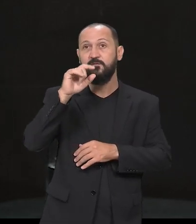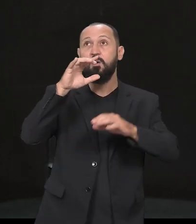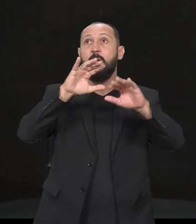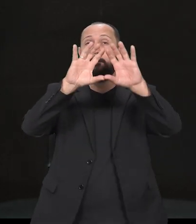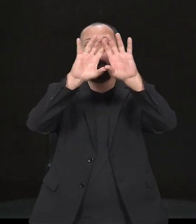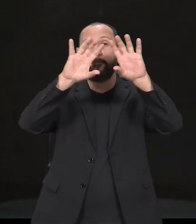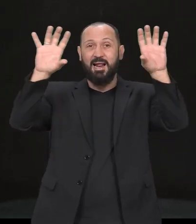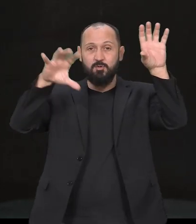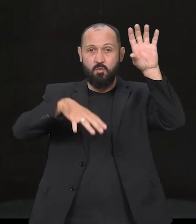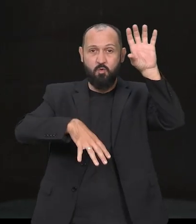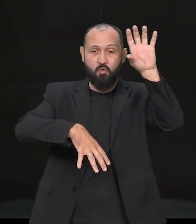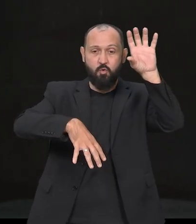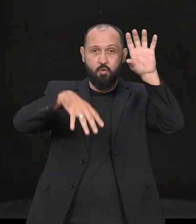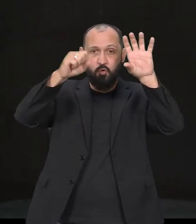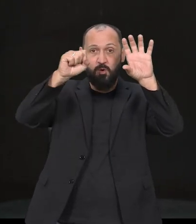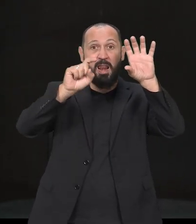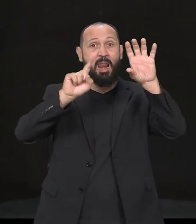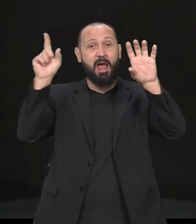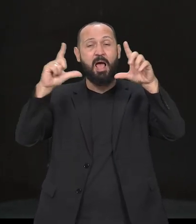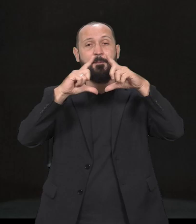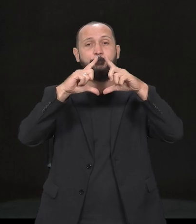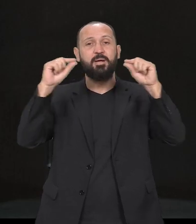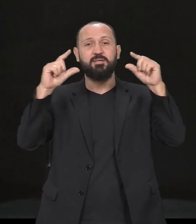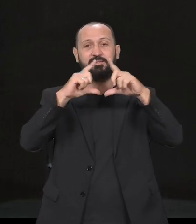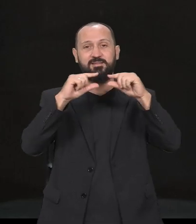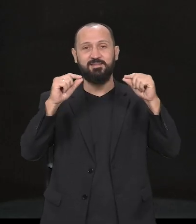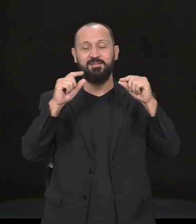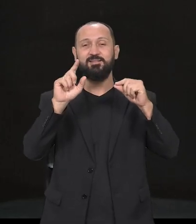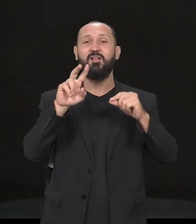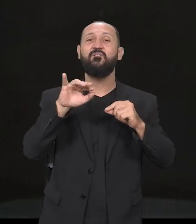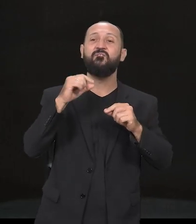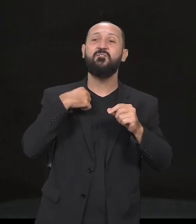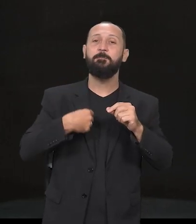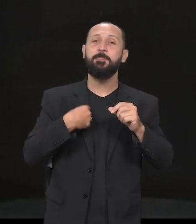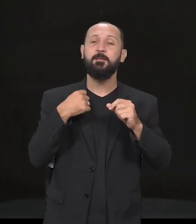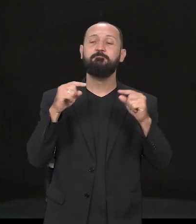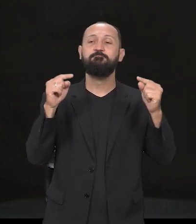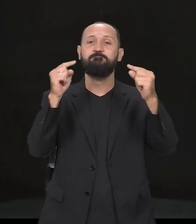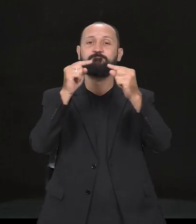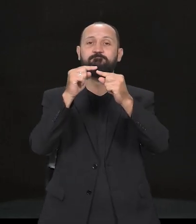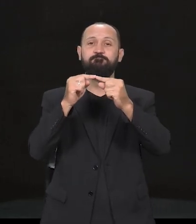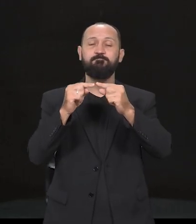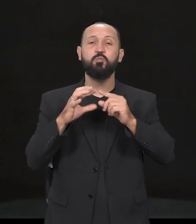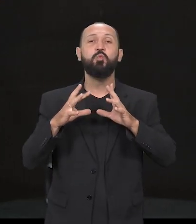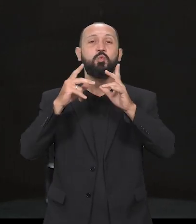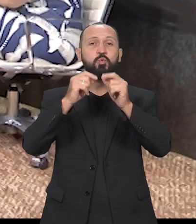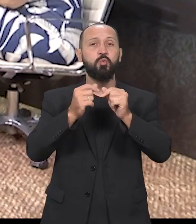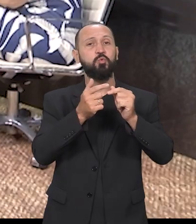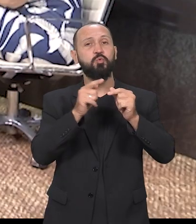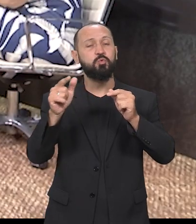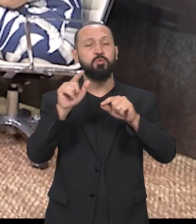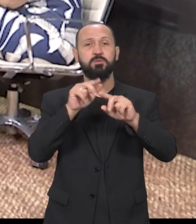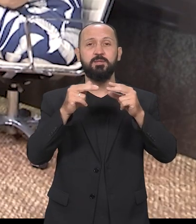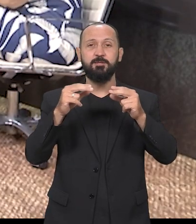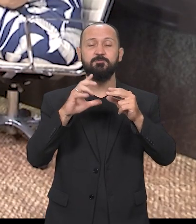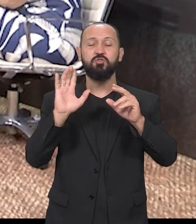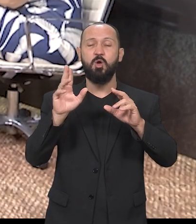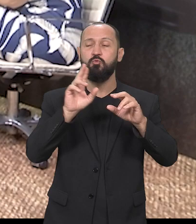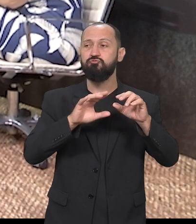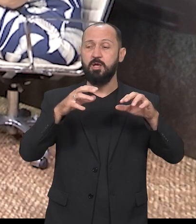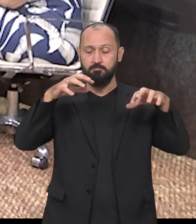para um servidor lá em Brasília, né? E aí elas vão fazer uma correlação com todos os outros